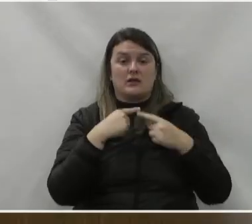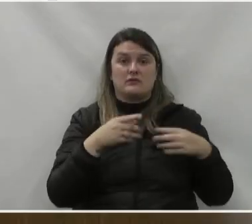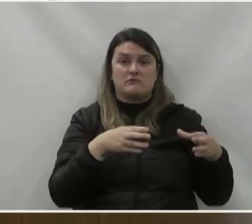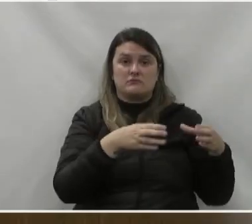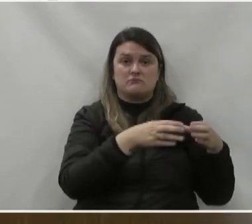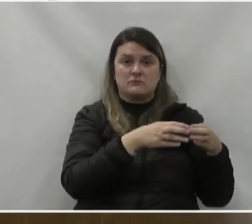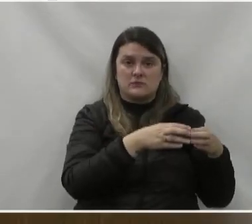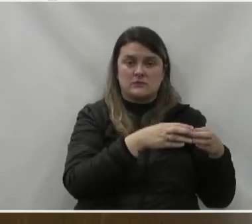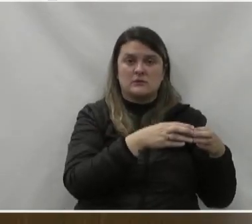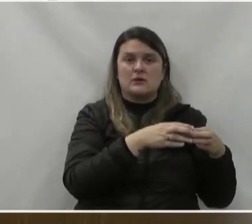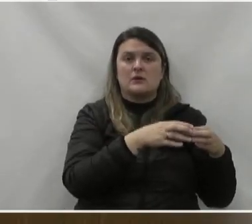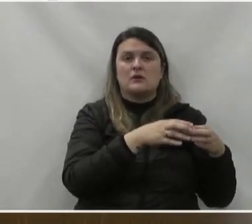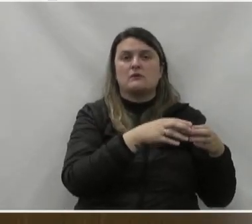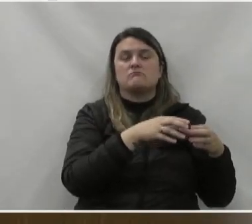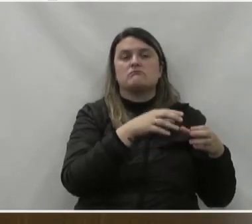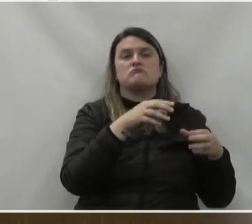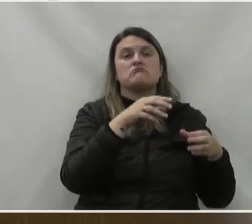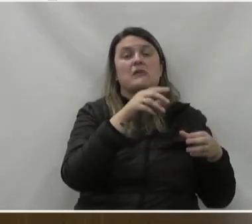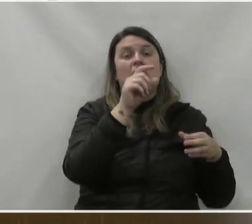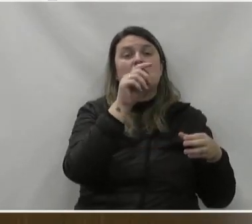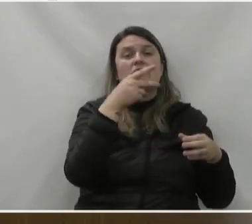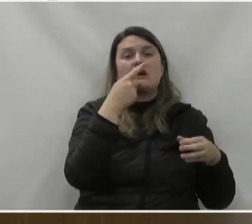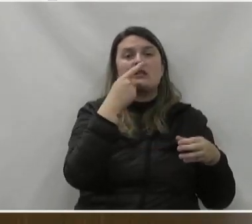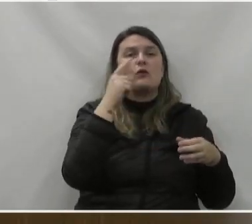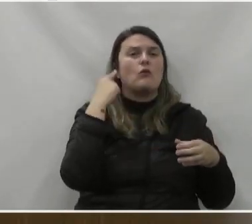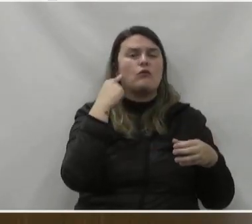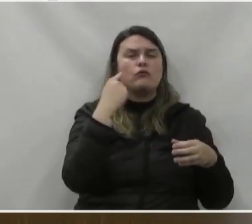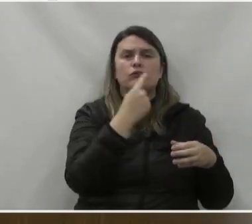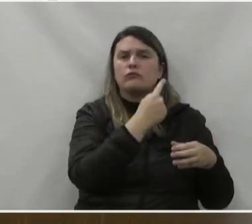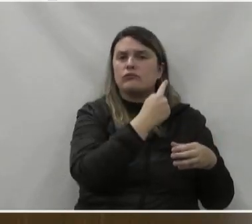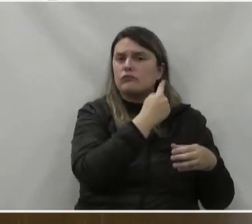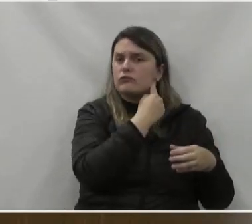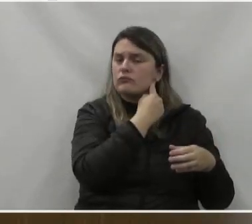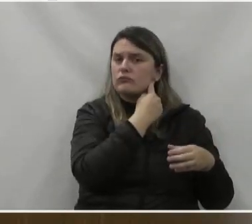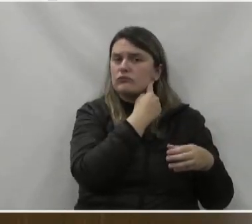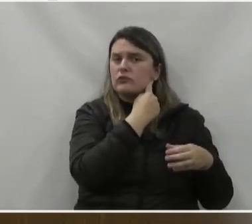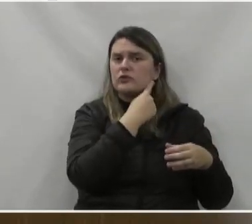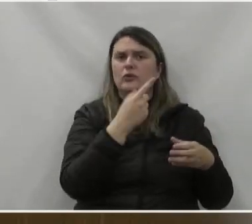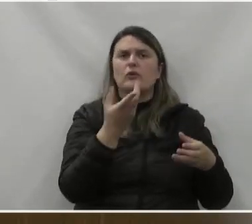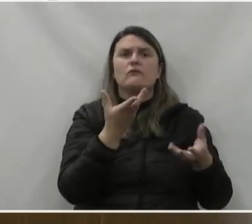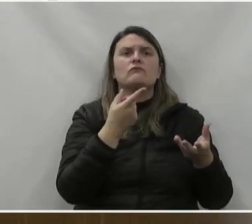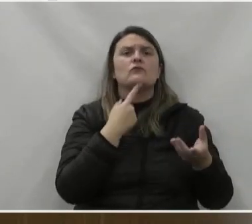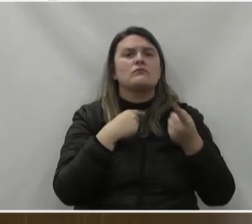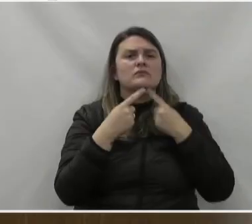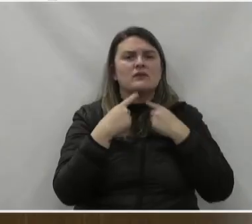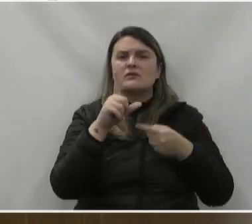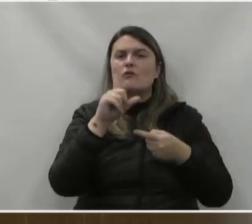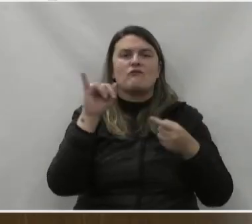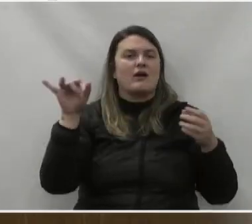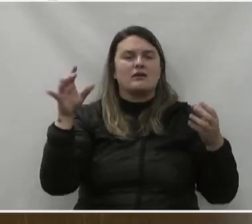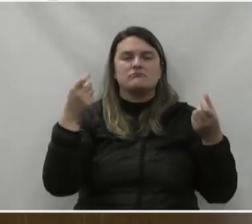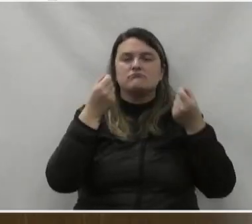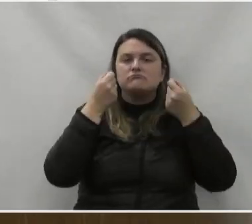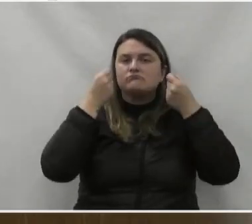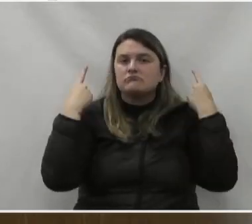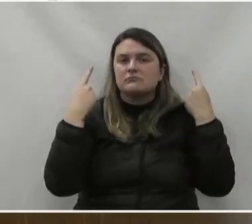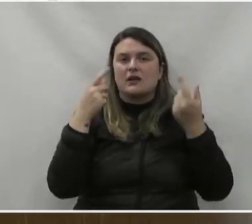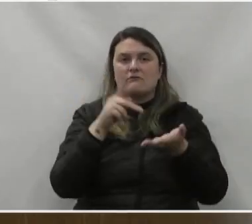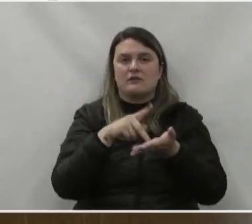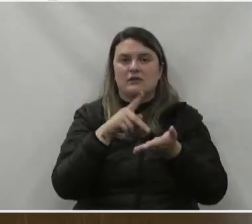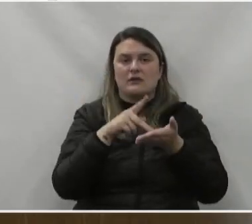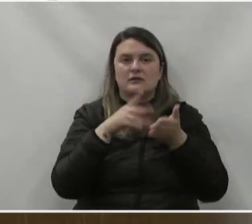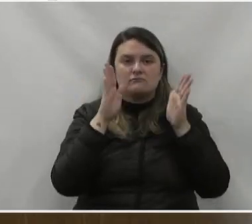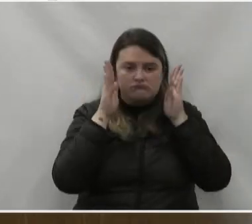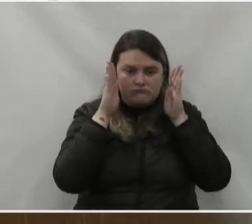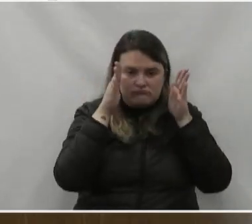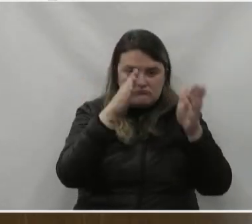si mesmo mestres que lhe digam que os seus ouvidos coçando desejam ouvir. E eles se recusarão a dar ouvidos à verdade, voltando-se para